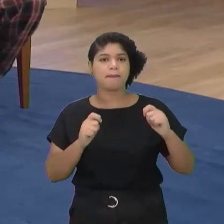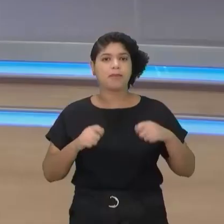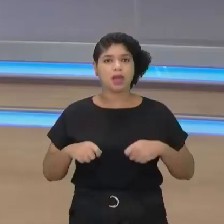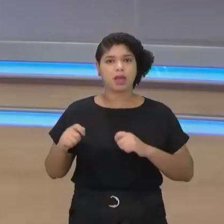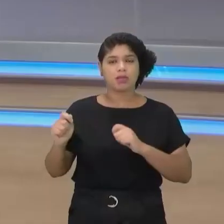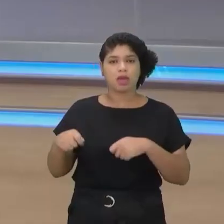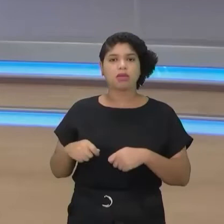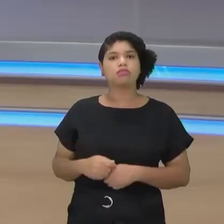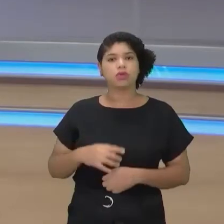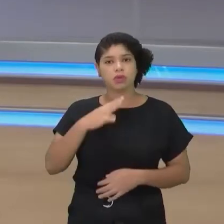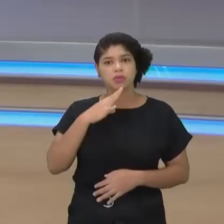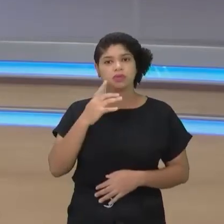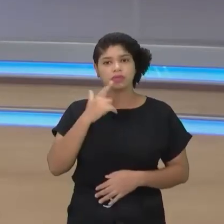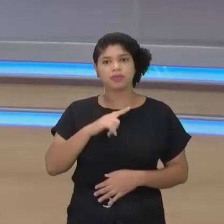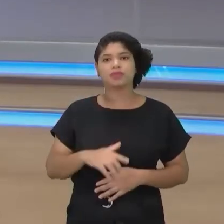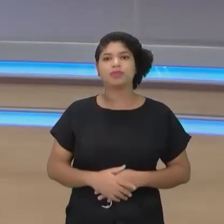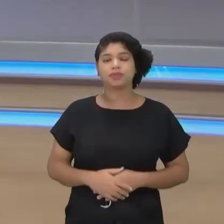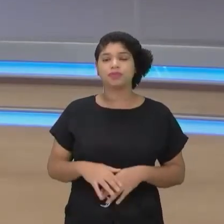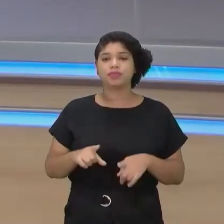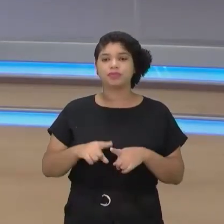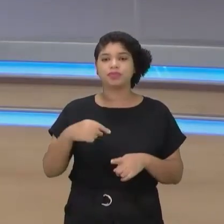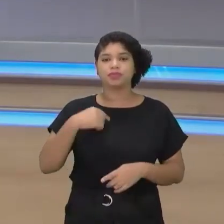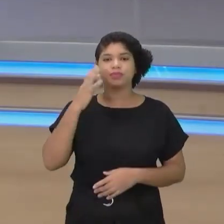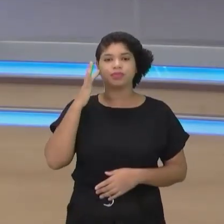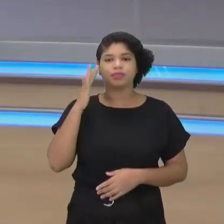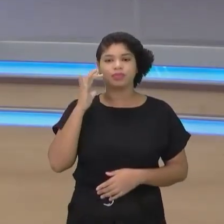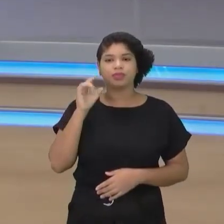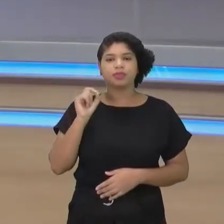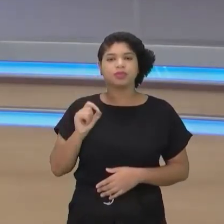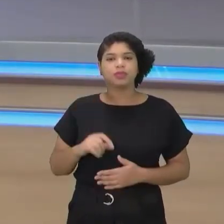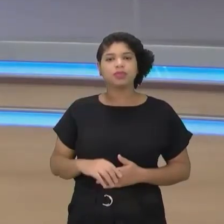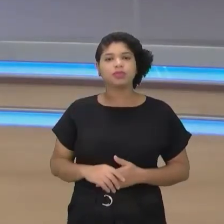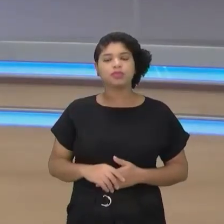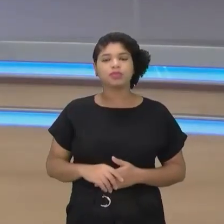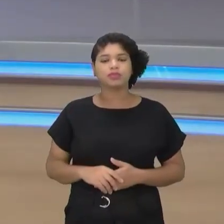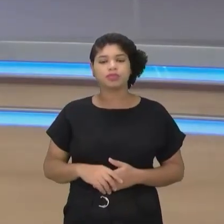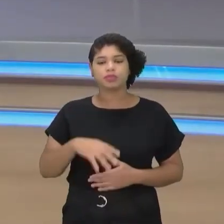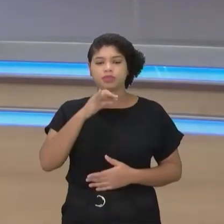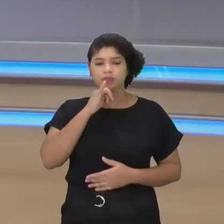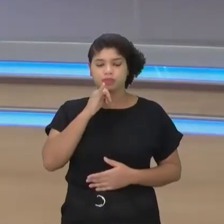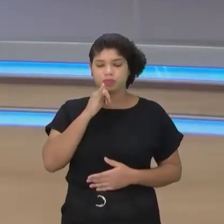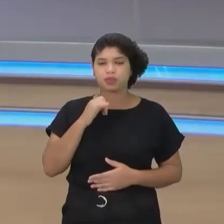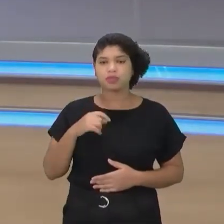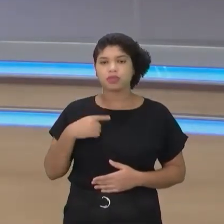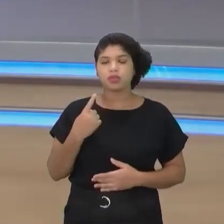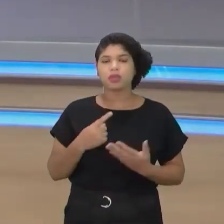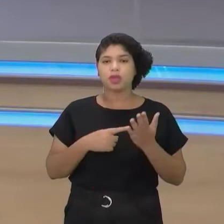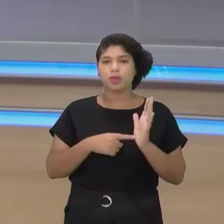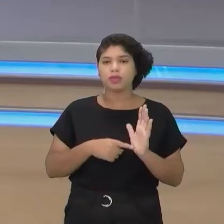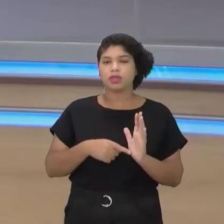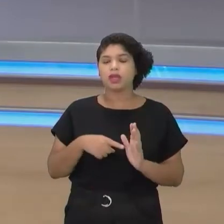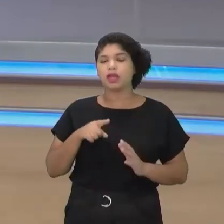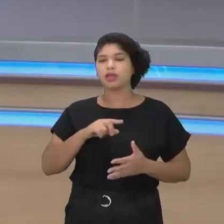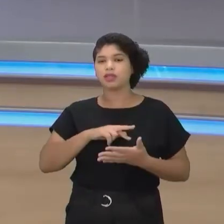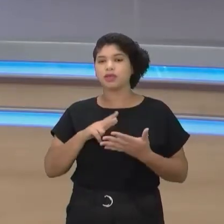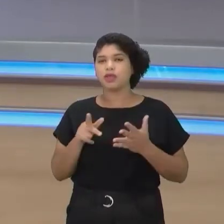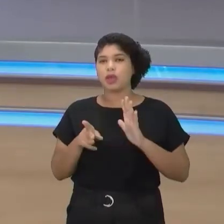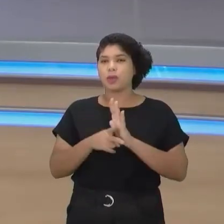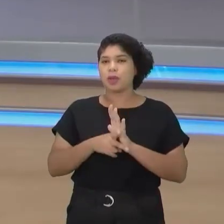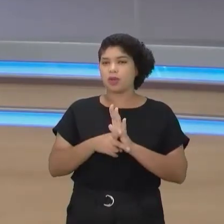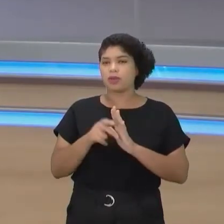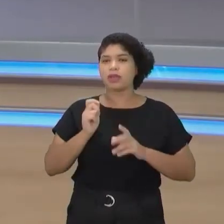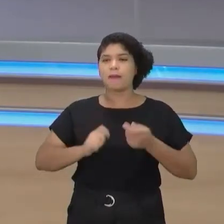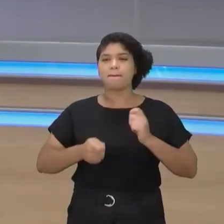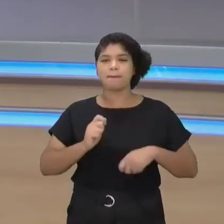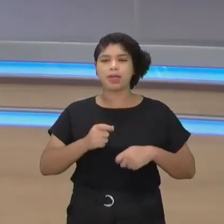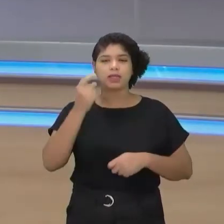Eu até iria além de pensar que, assim, quando a gente traz esse estranhamento de trazer uma bateria, de